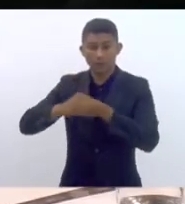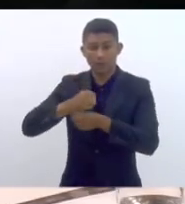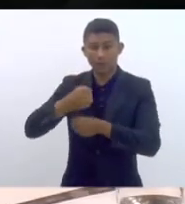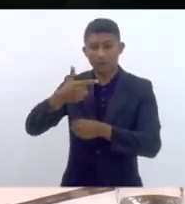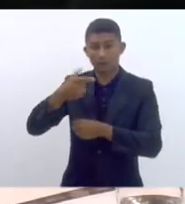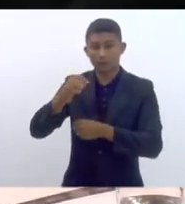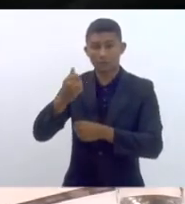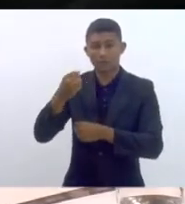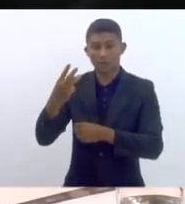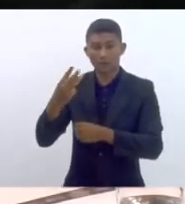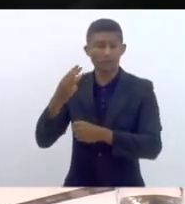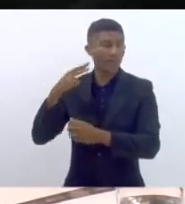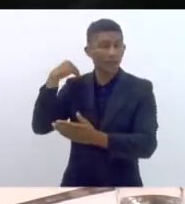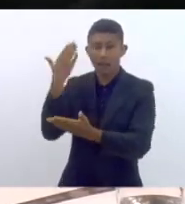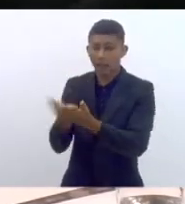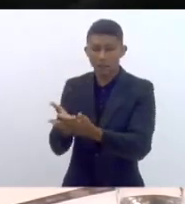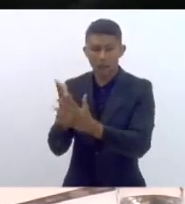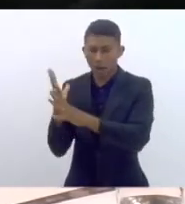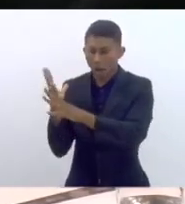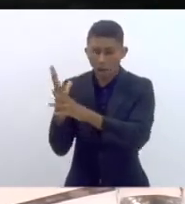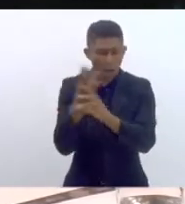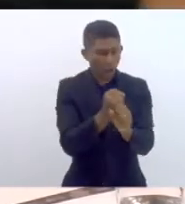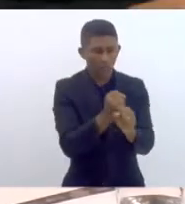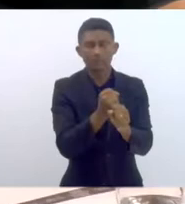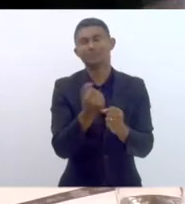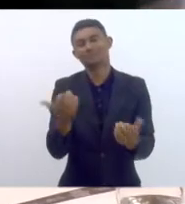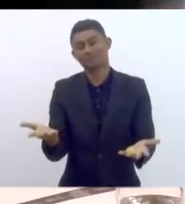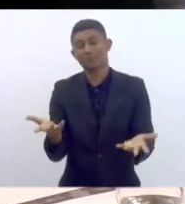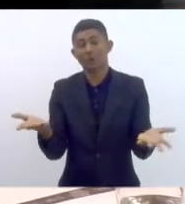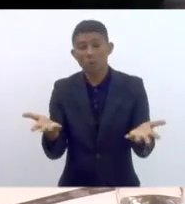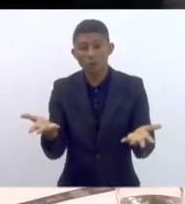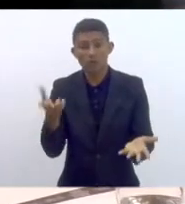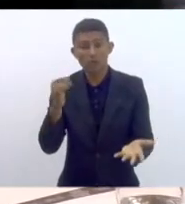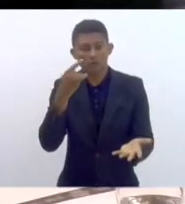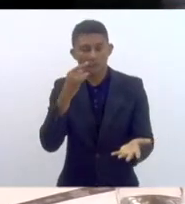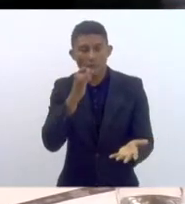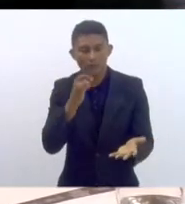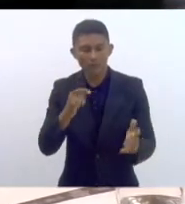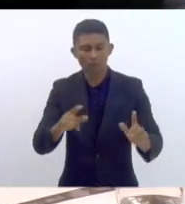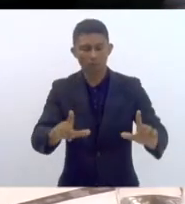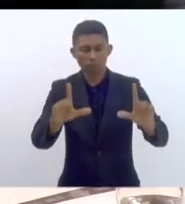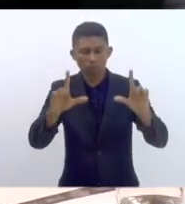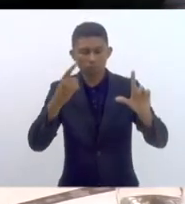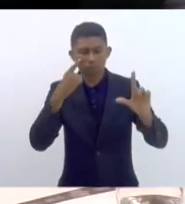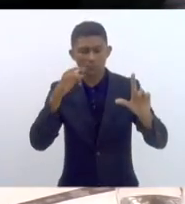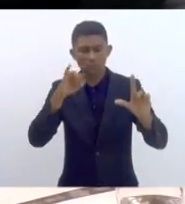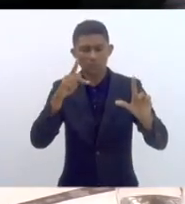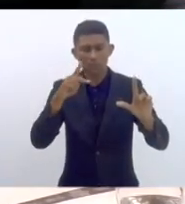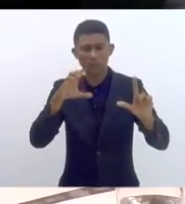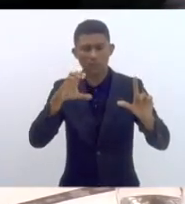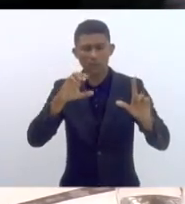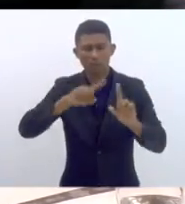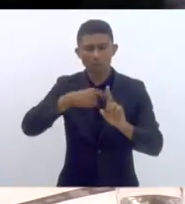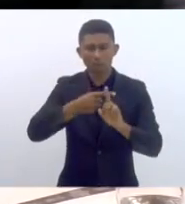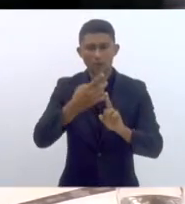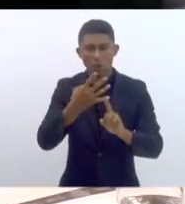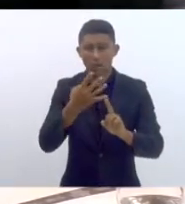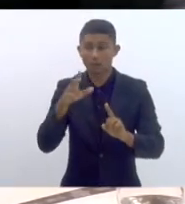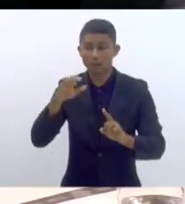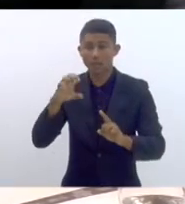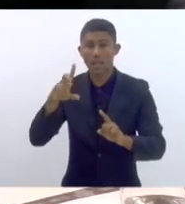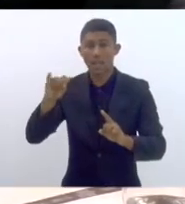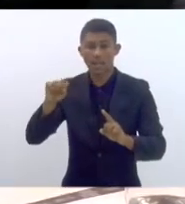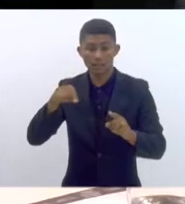acumulado, isso faz diferença. Então, hoje, se eu olhar uma foto, o IPCA mais 4 pode estar mais baixo do que a Selic e a gente pode